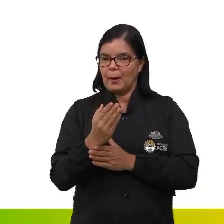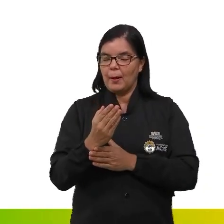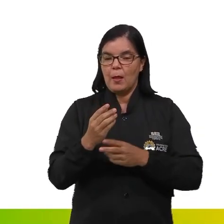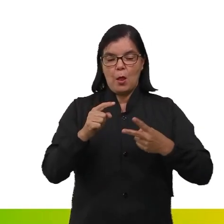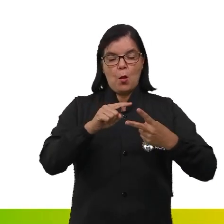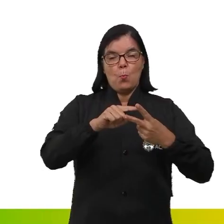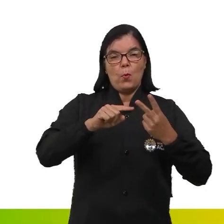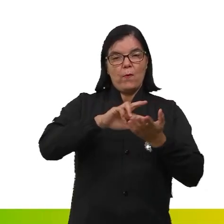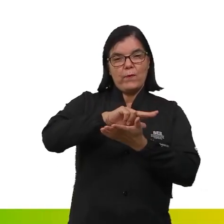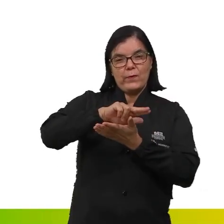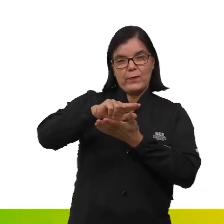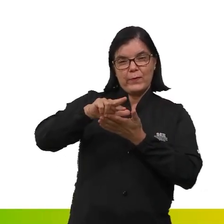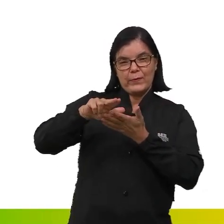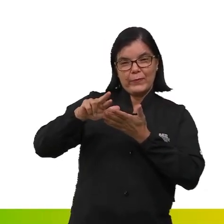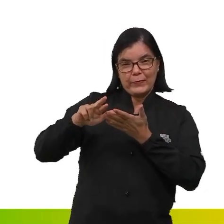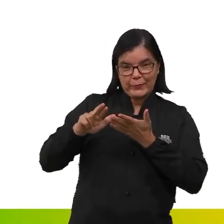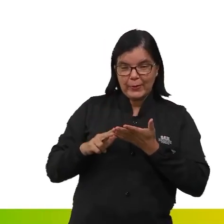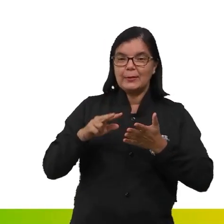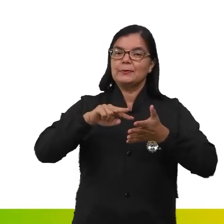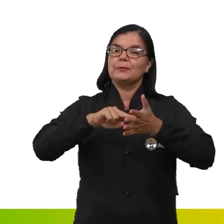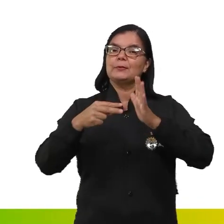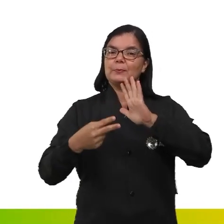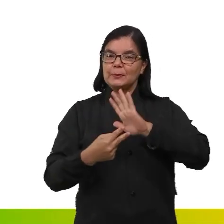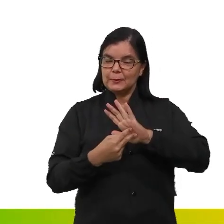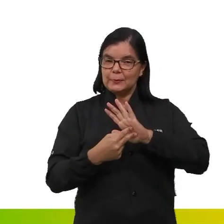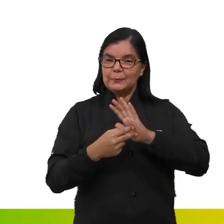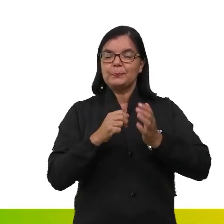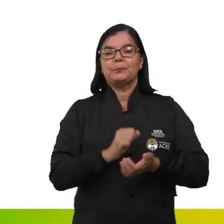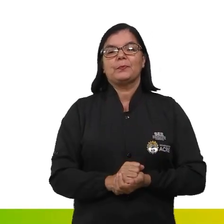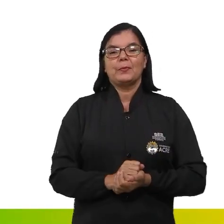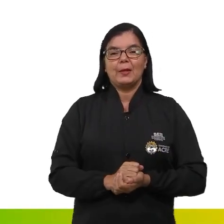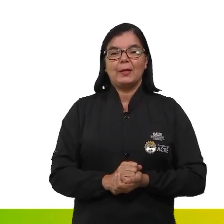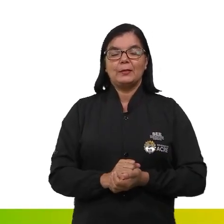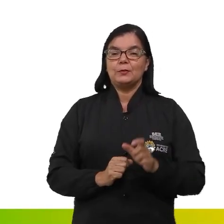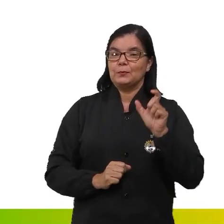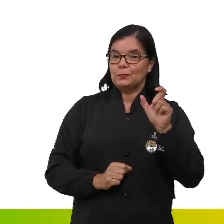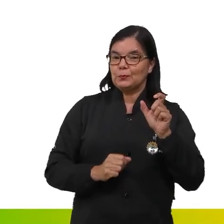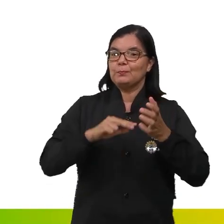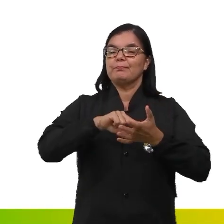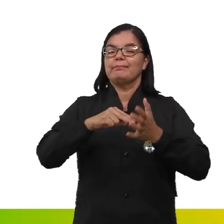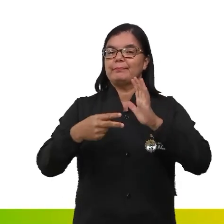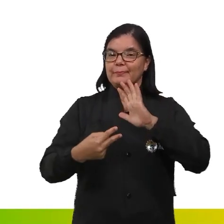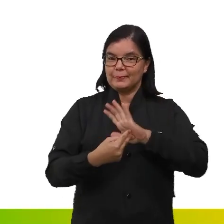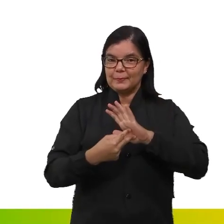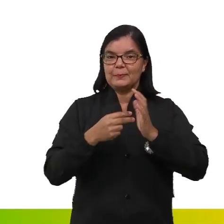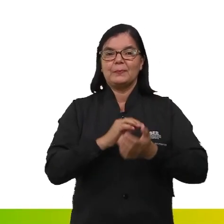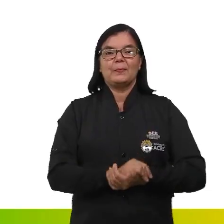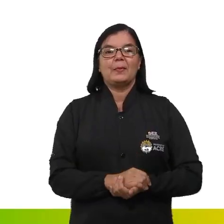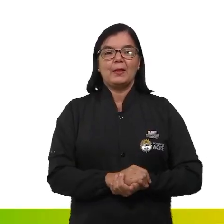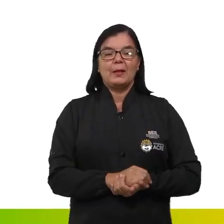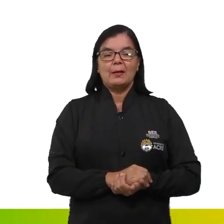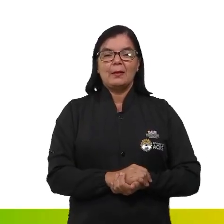pela polissemia. O que é a polissemia? Duplicidade de sentido.